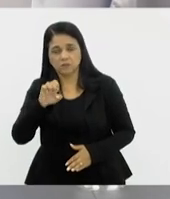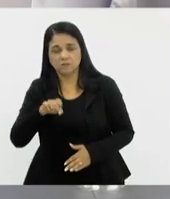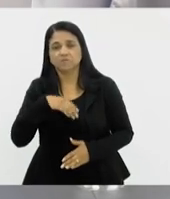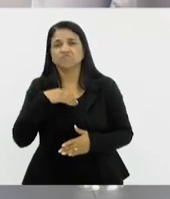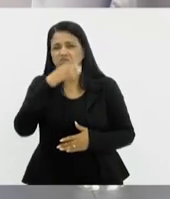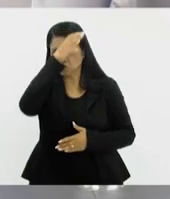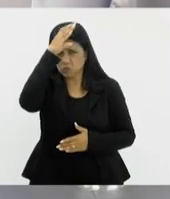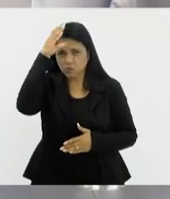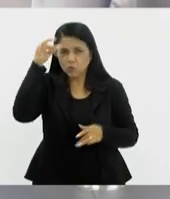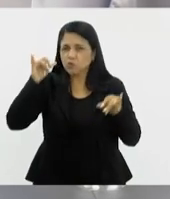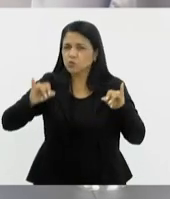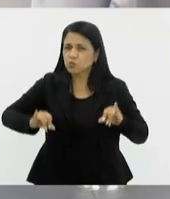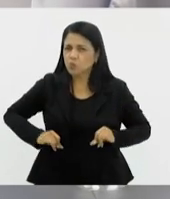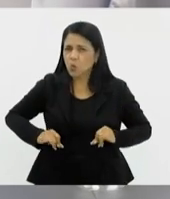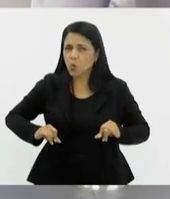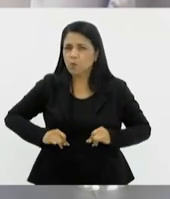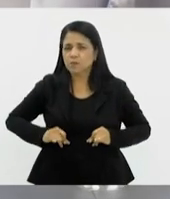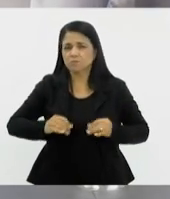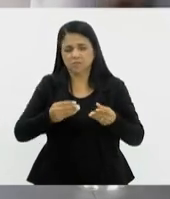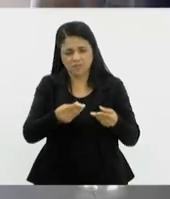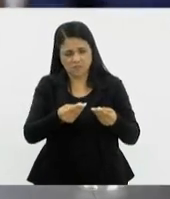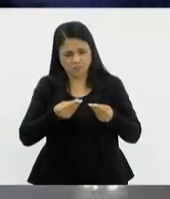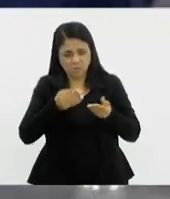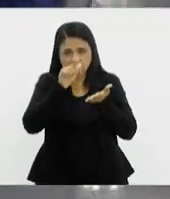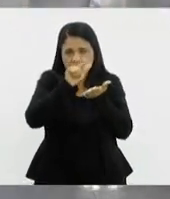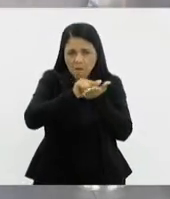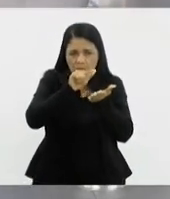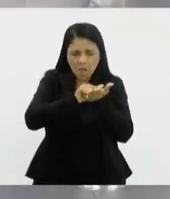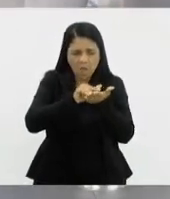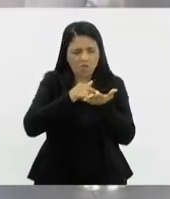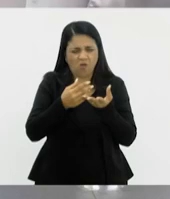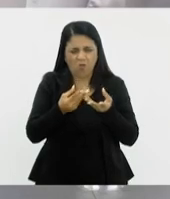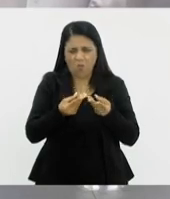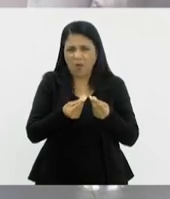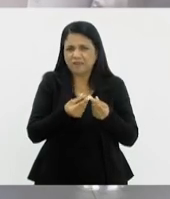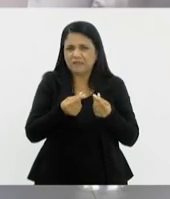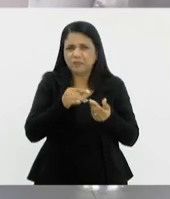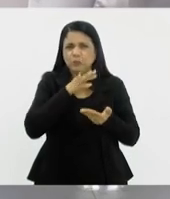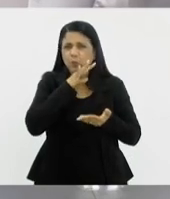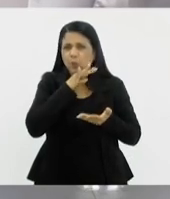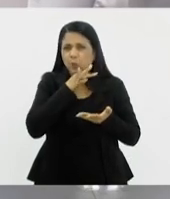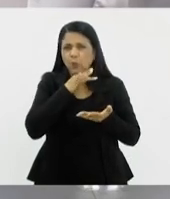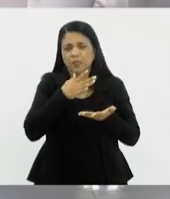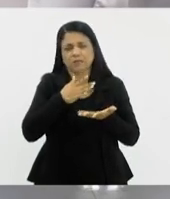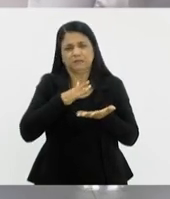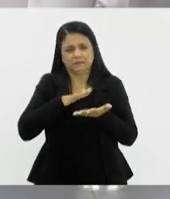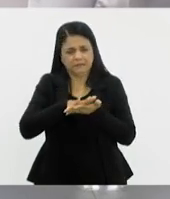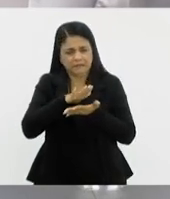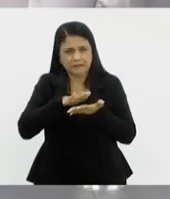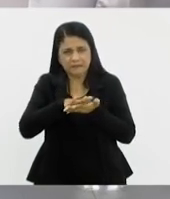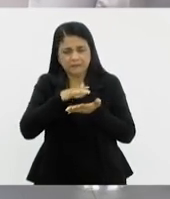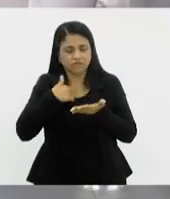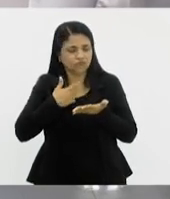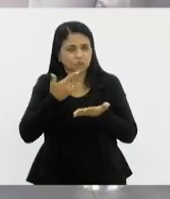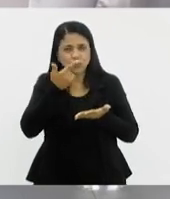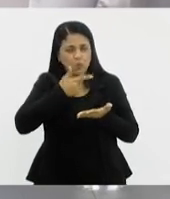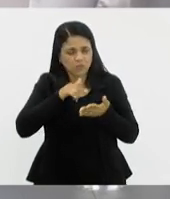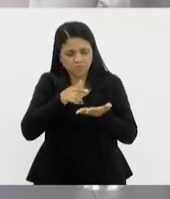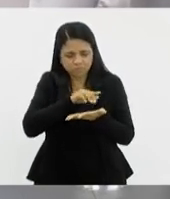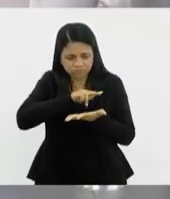também. Recebem uma impressão de péssima qualidade, ou às vezes até por meio eletrônico, incapaz de ler